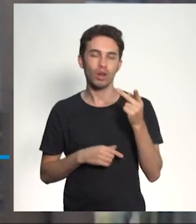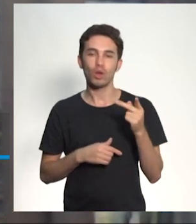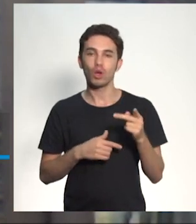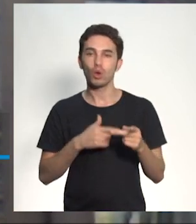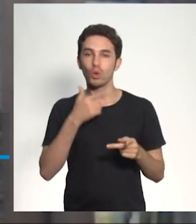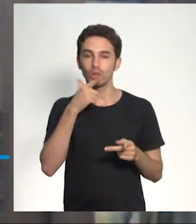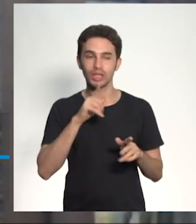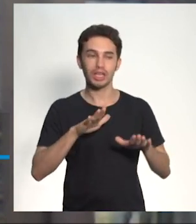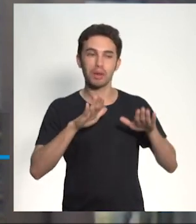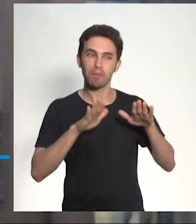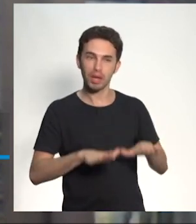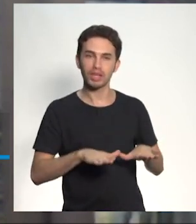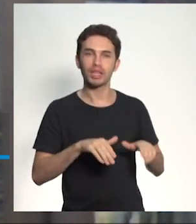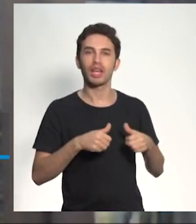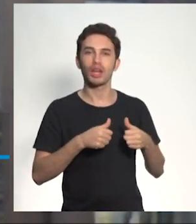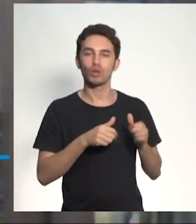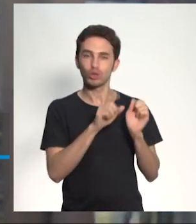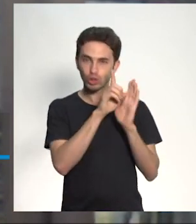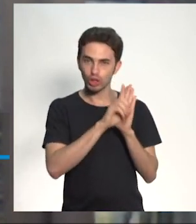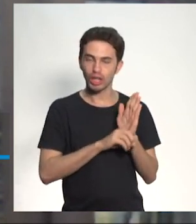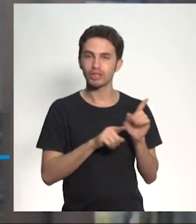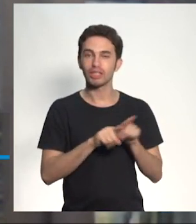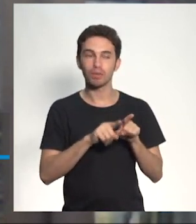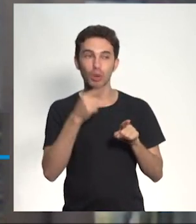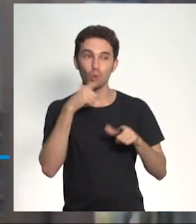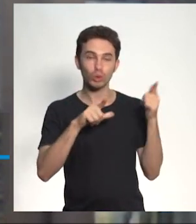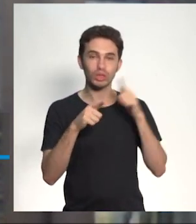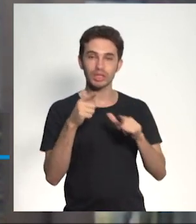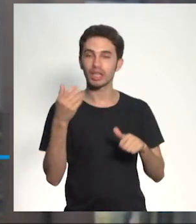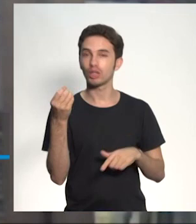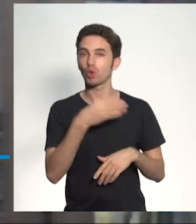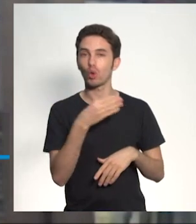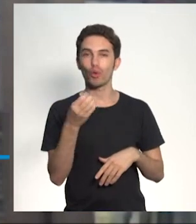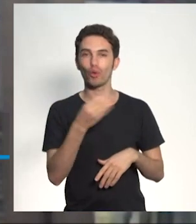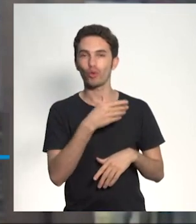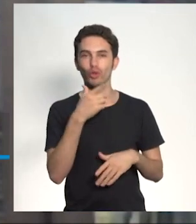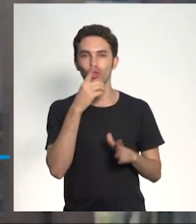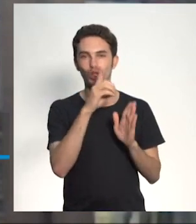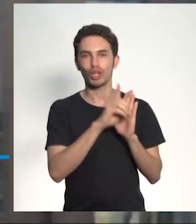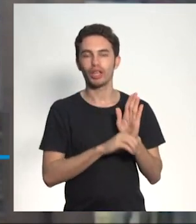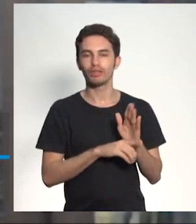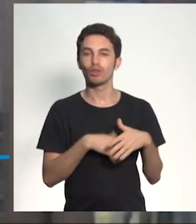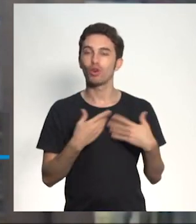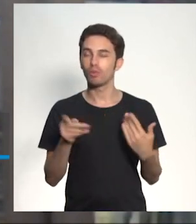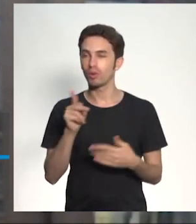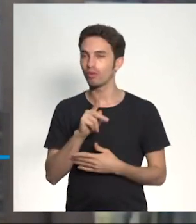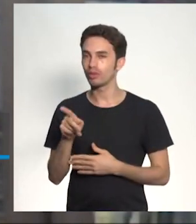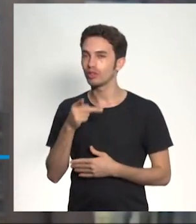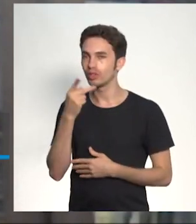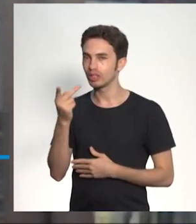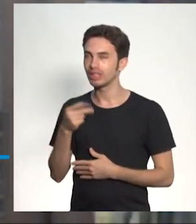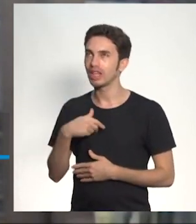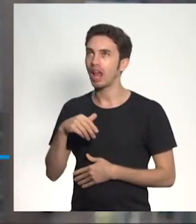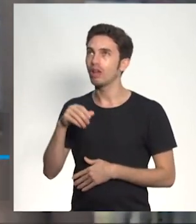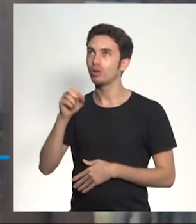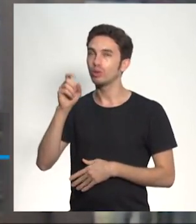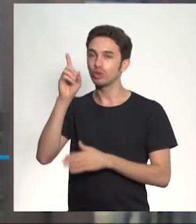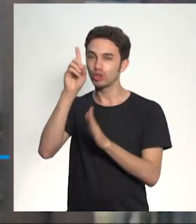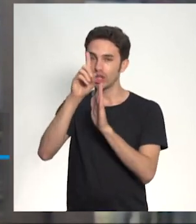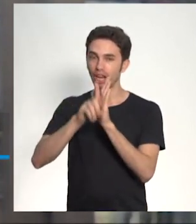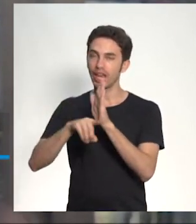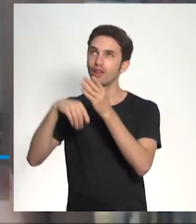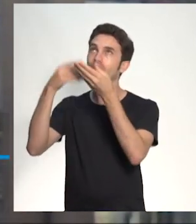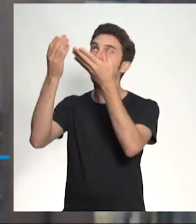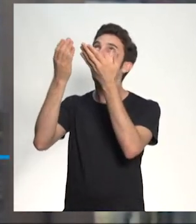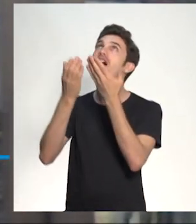reivindicar outros é muito necessário. E ele diz, como a professora diz, nenhum direito cai do céu, e é